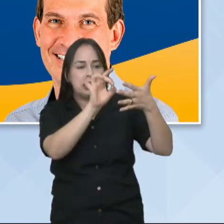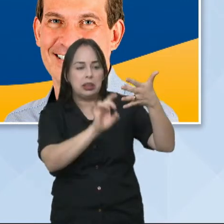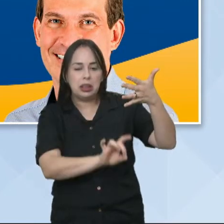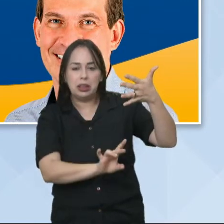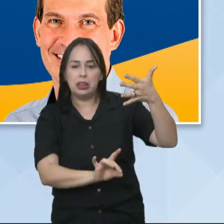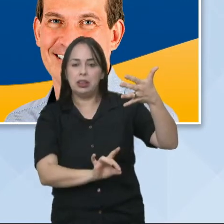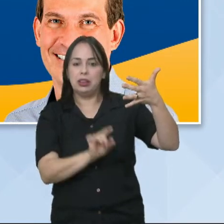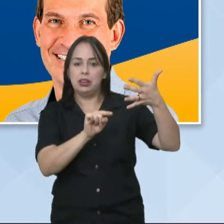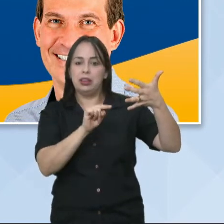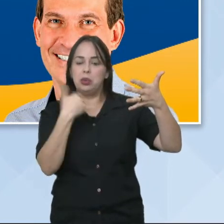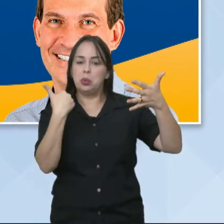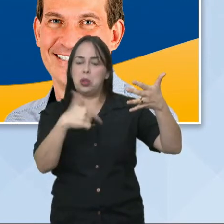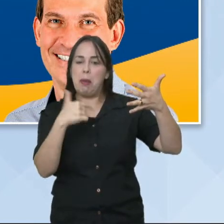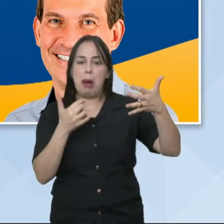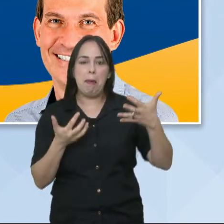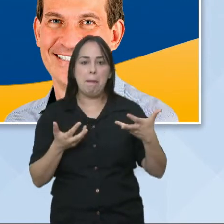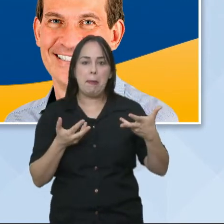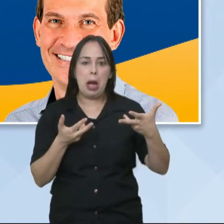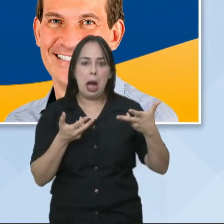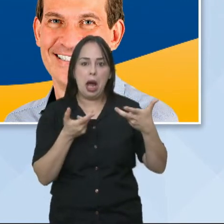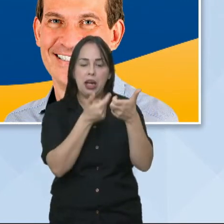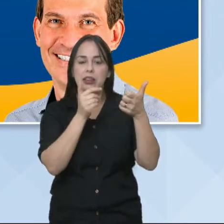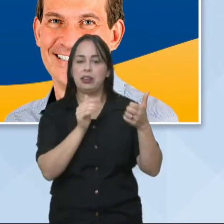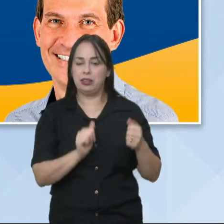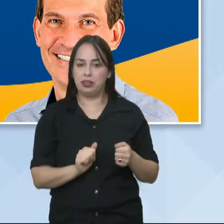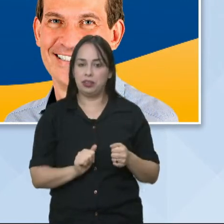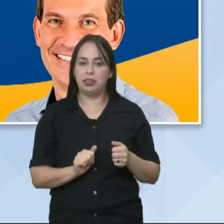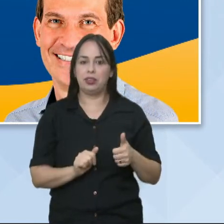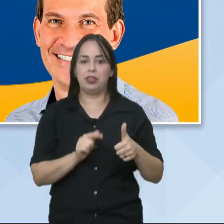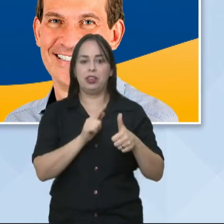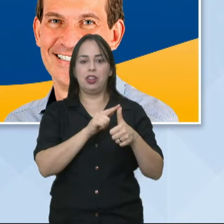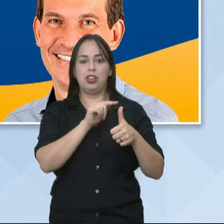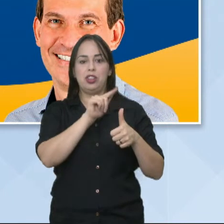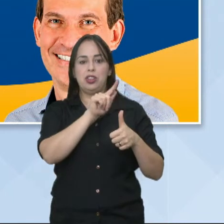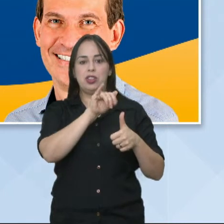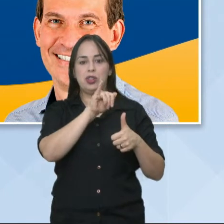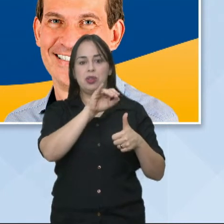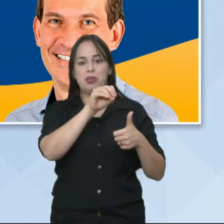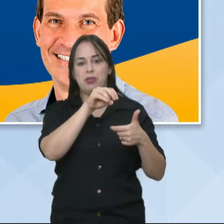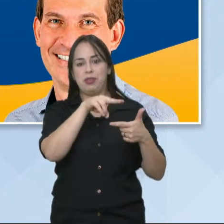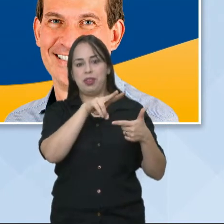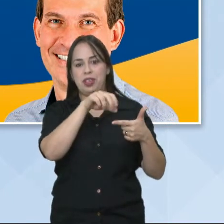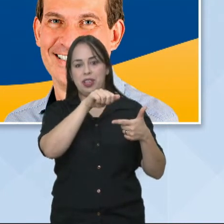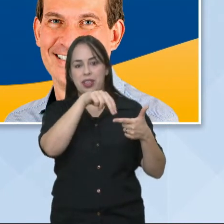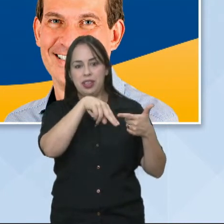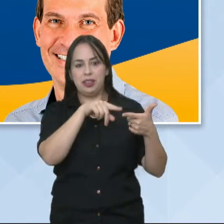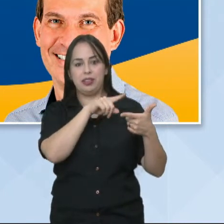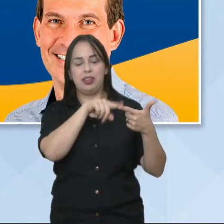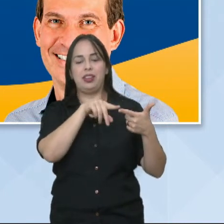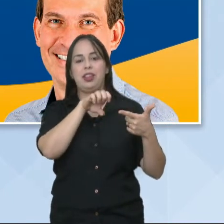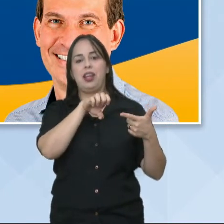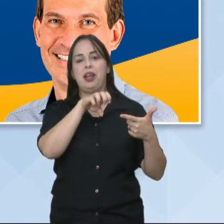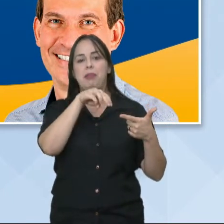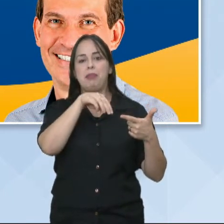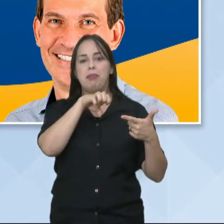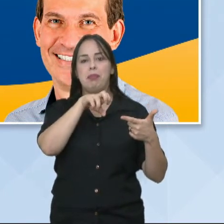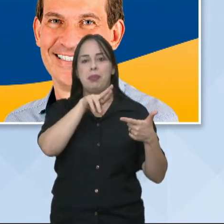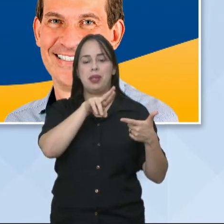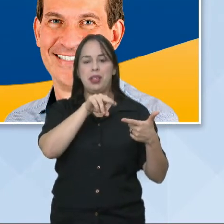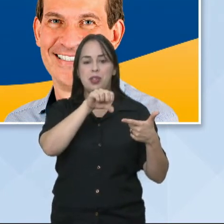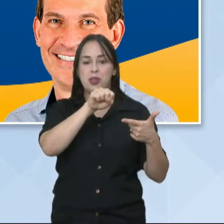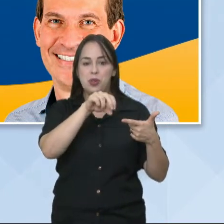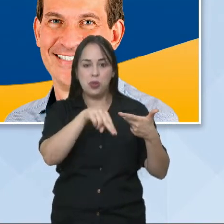agradecer o brilhante trabalho que é feito por essa equipe, que é o Giovanni, o diretor, o Emerson Fernandes, chefe de